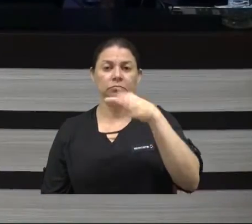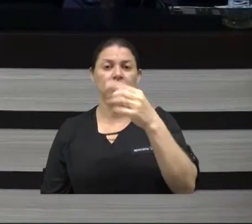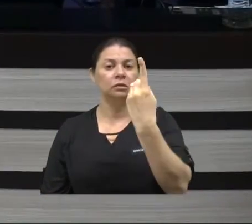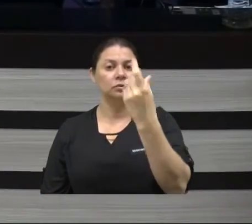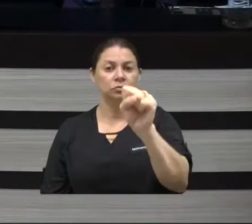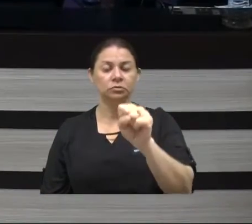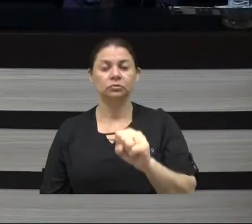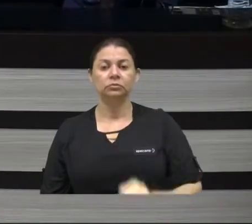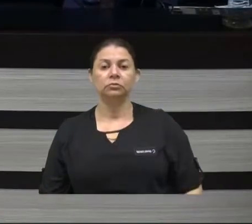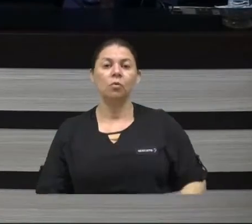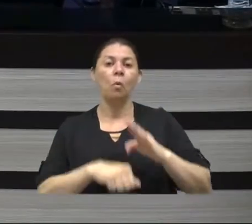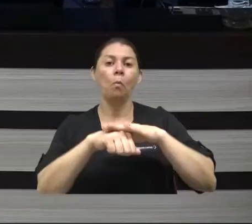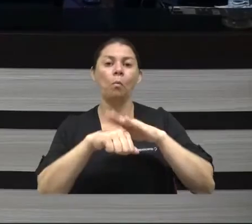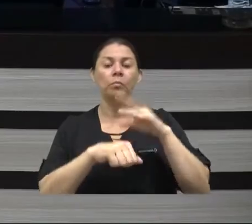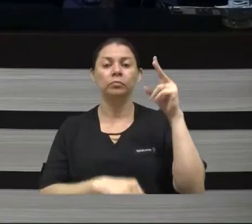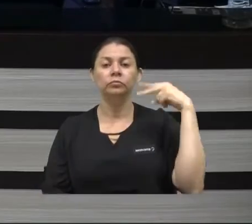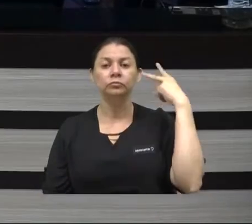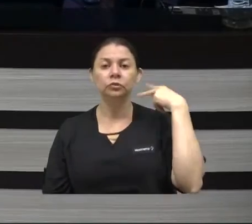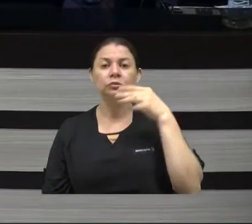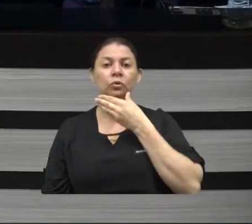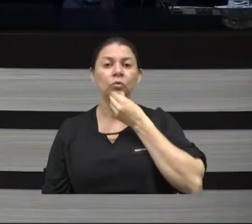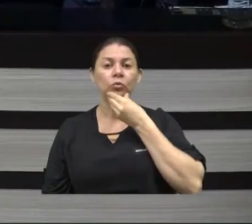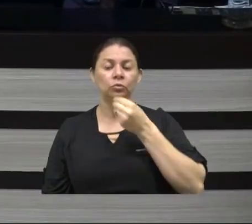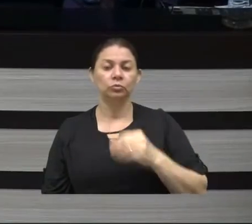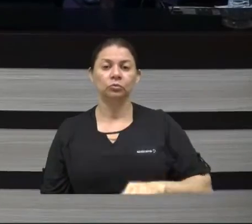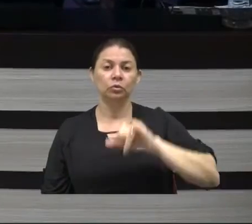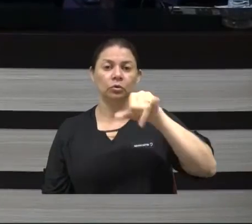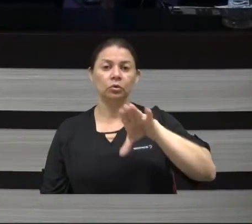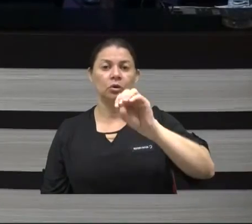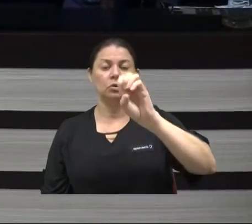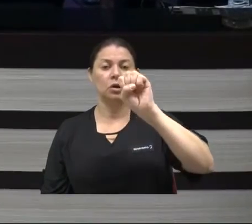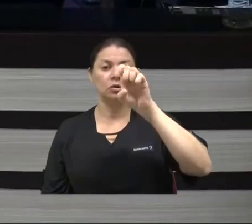vereador José Roberto Bernardo.